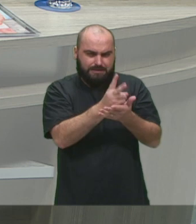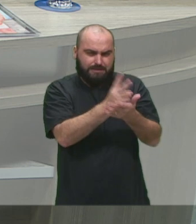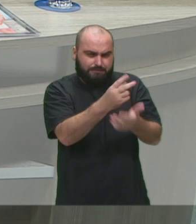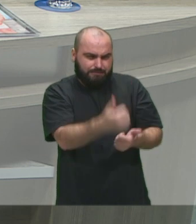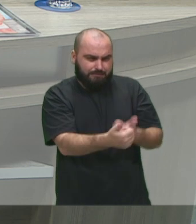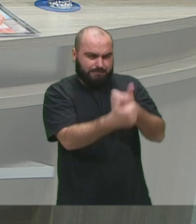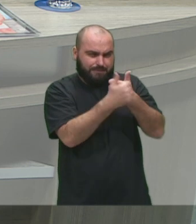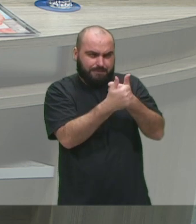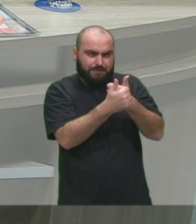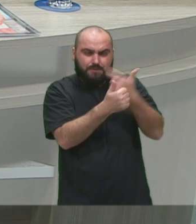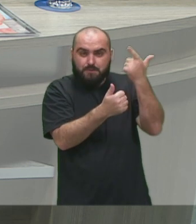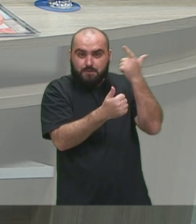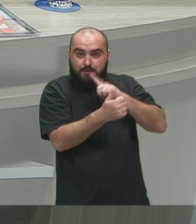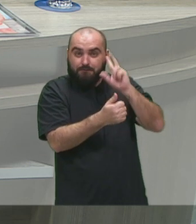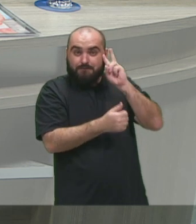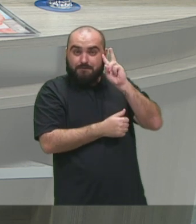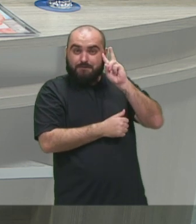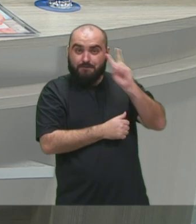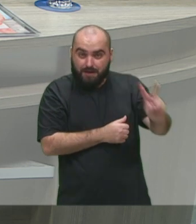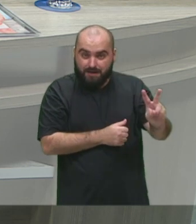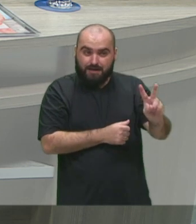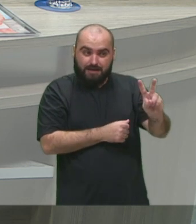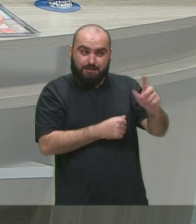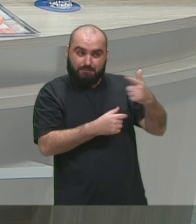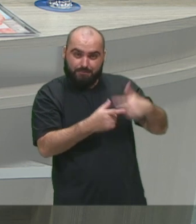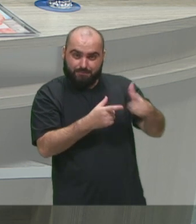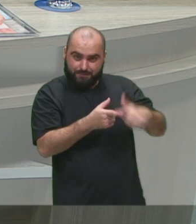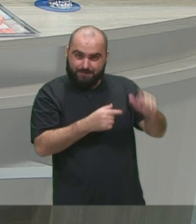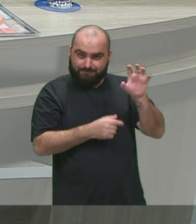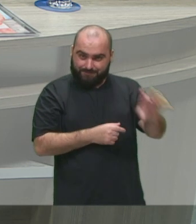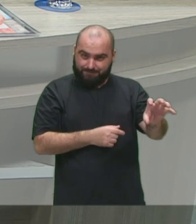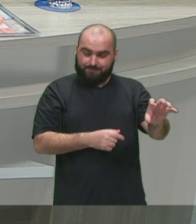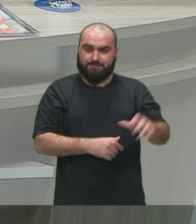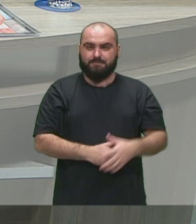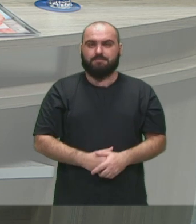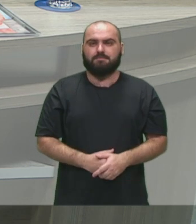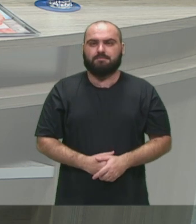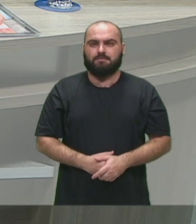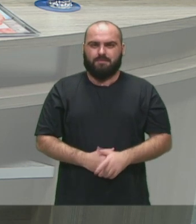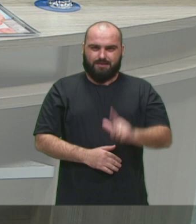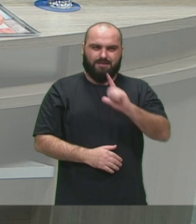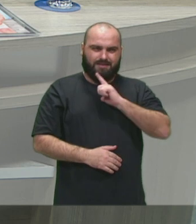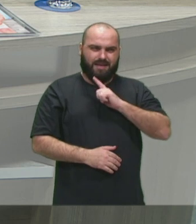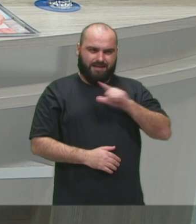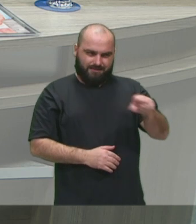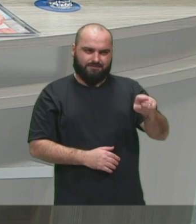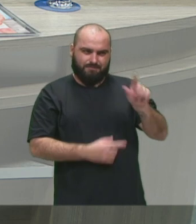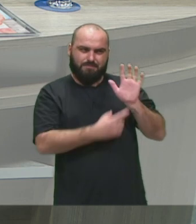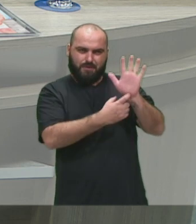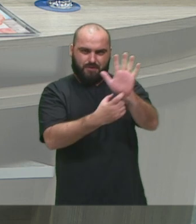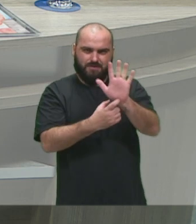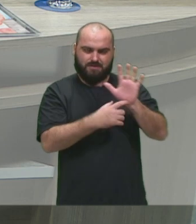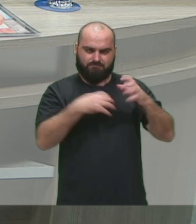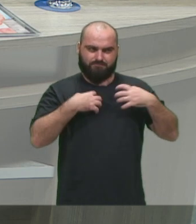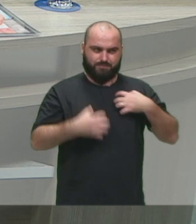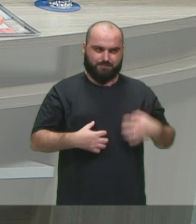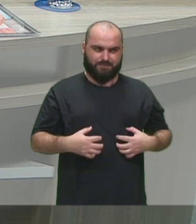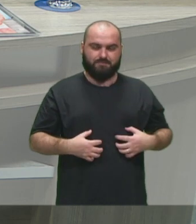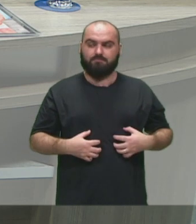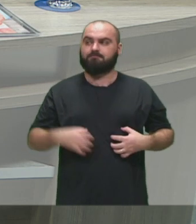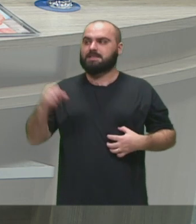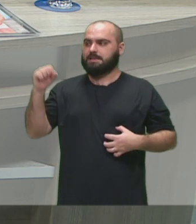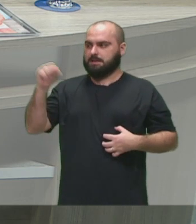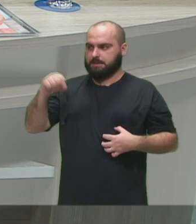consegue detectar esses sinais, né? Exato. Porque sempre há essa emissão de sinais, né? Sim. Quando